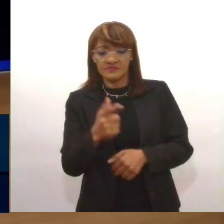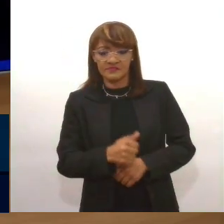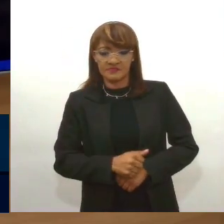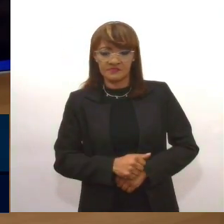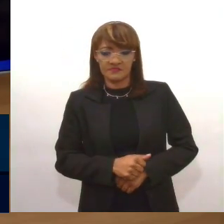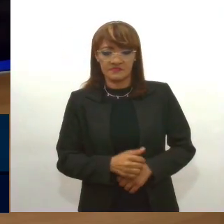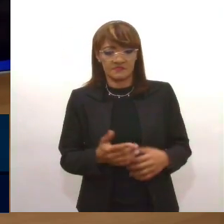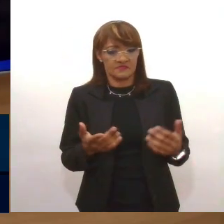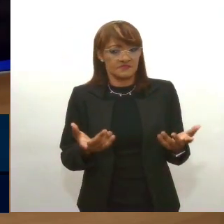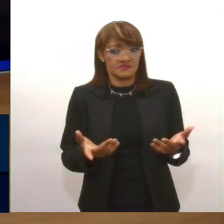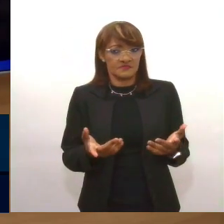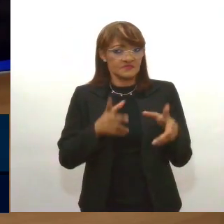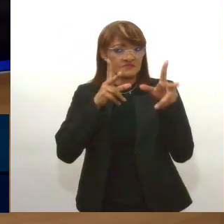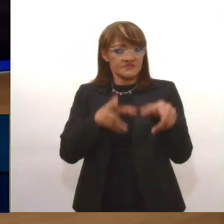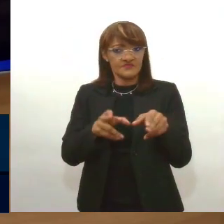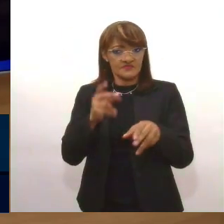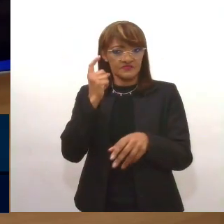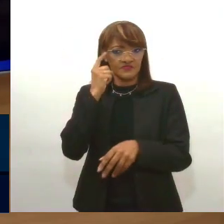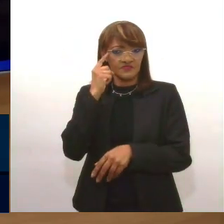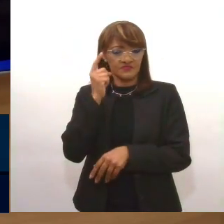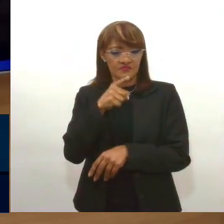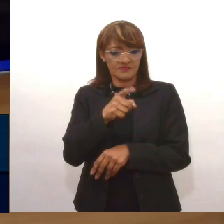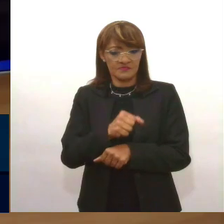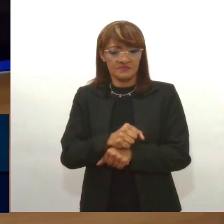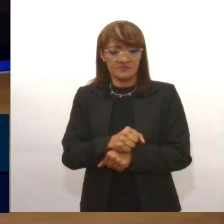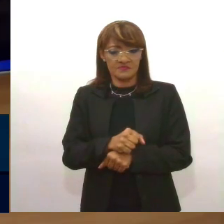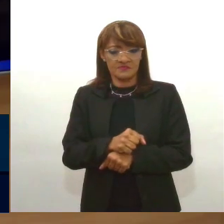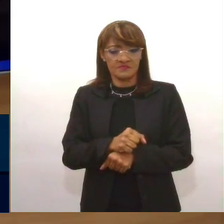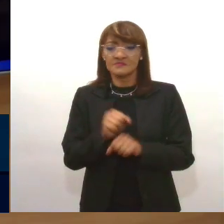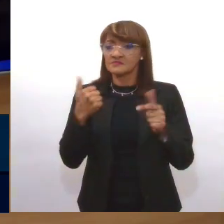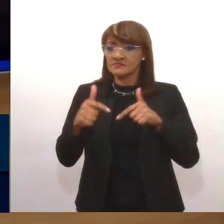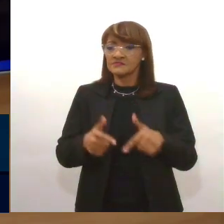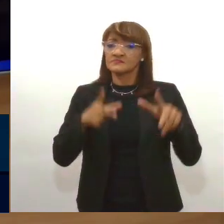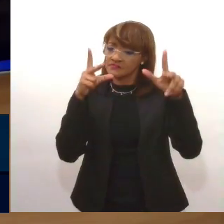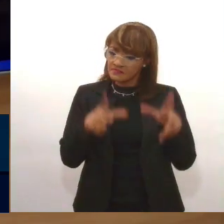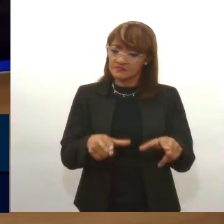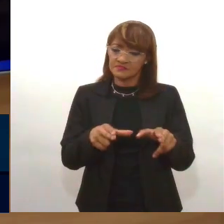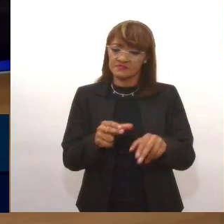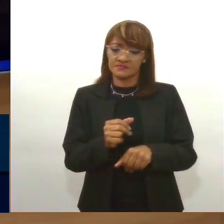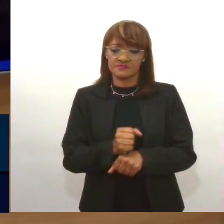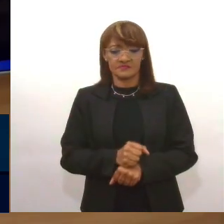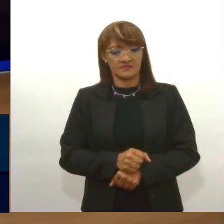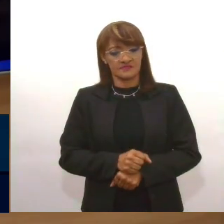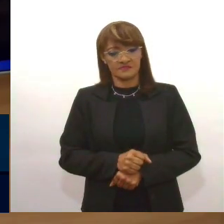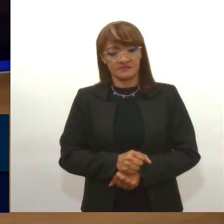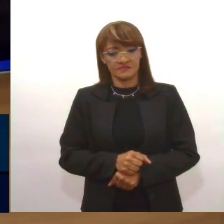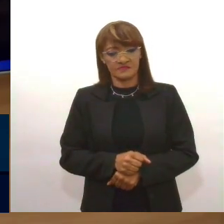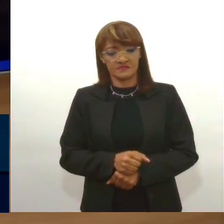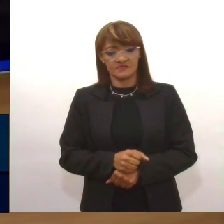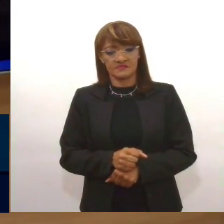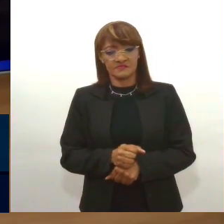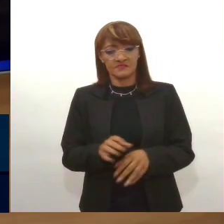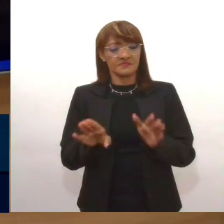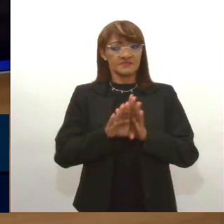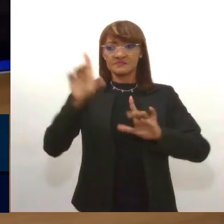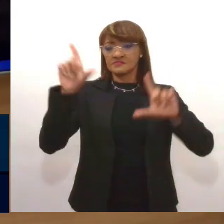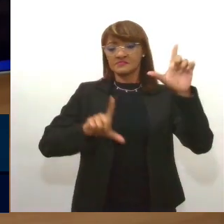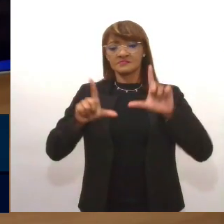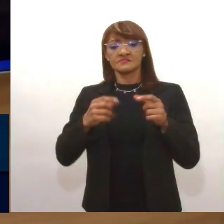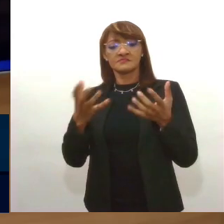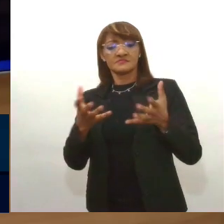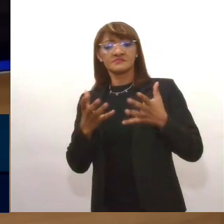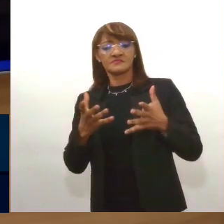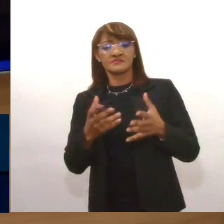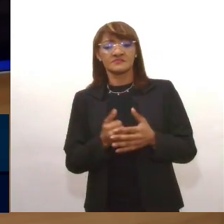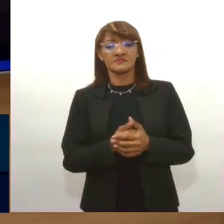ele que age da mesma forma que ele que chega na mídia e diz eu quero ganhar para dar continuidade na obra